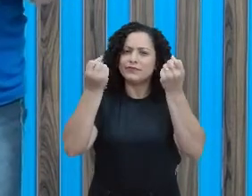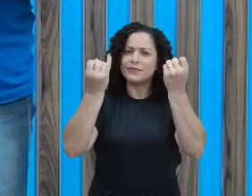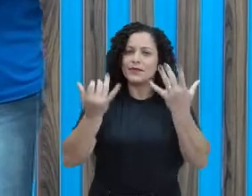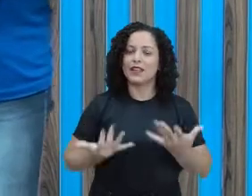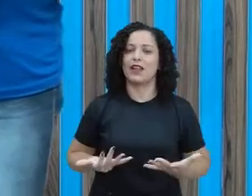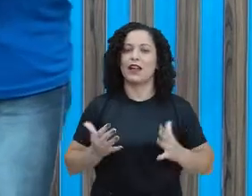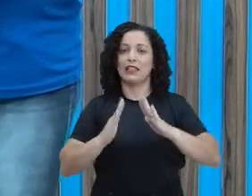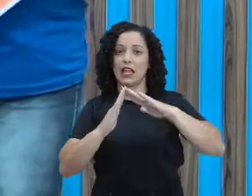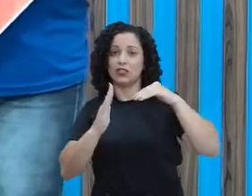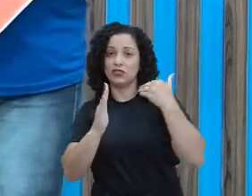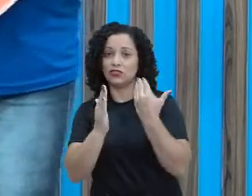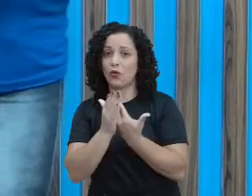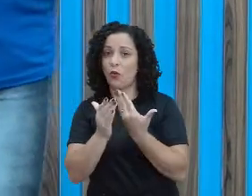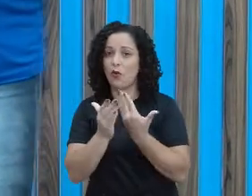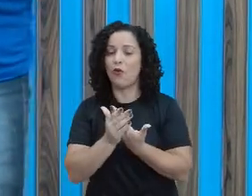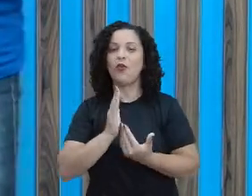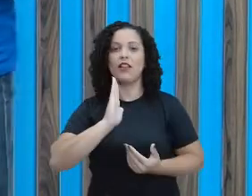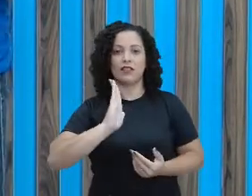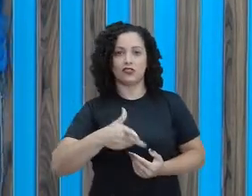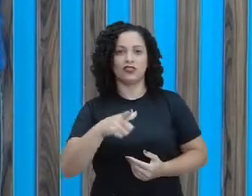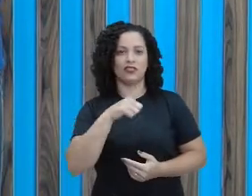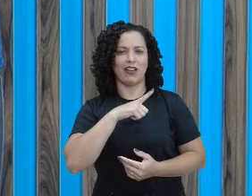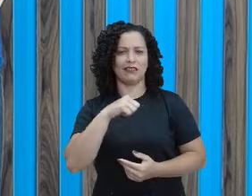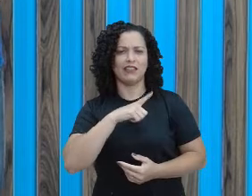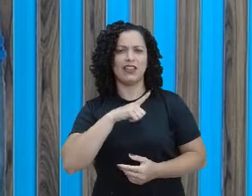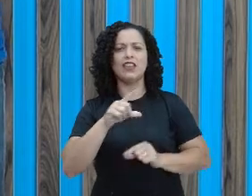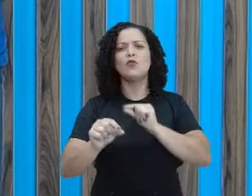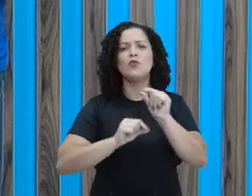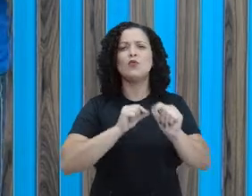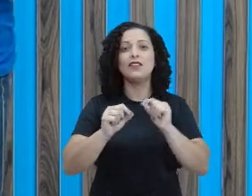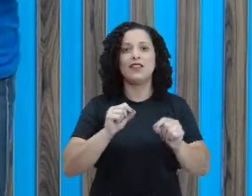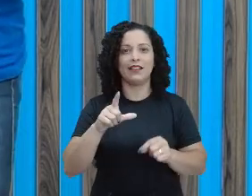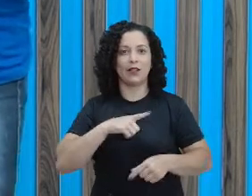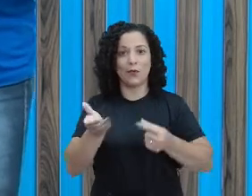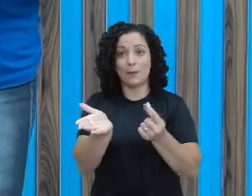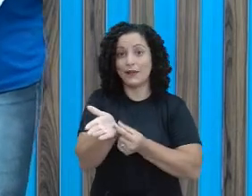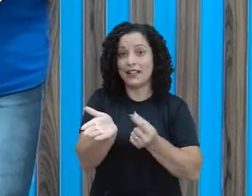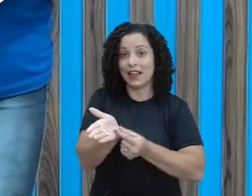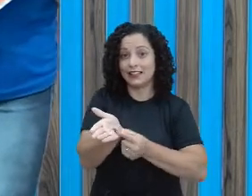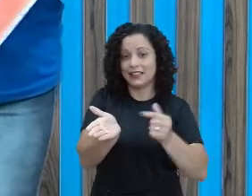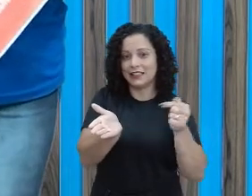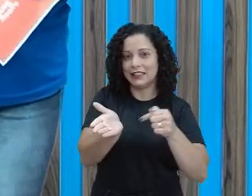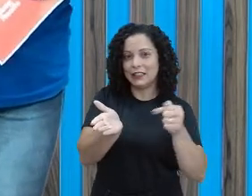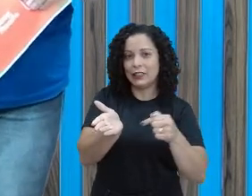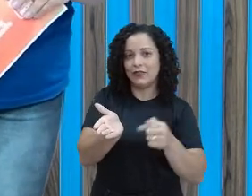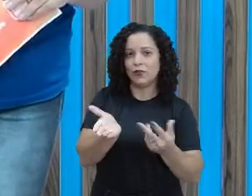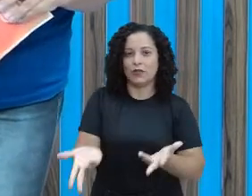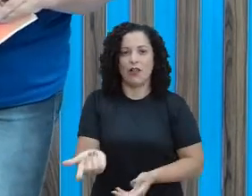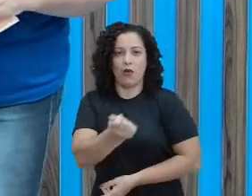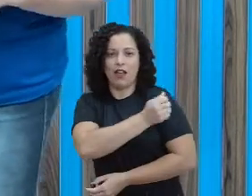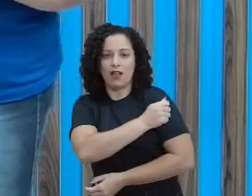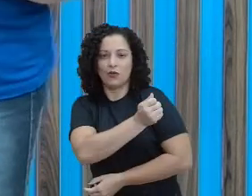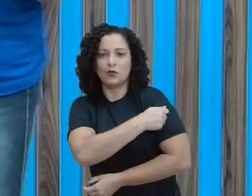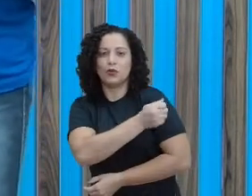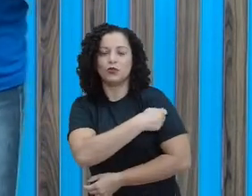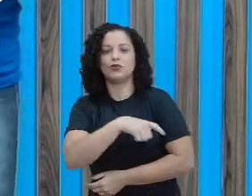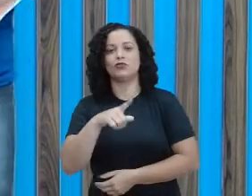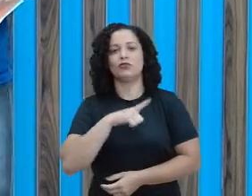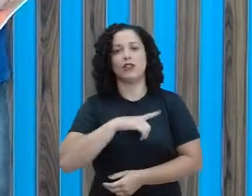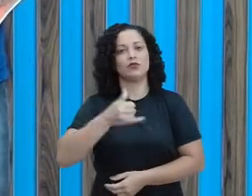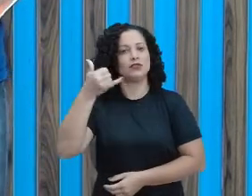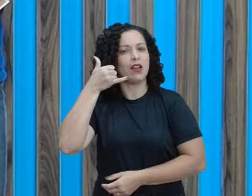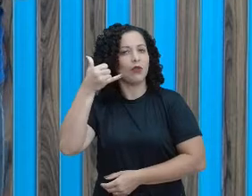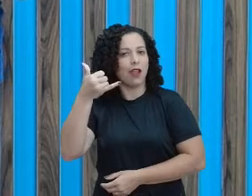escola, né, já conta com a questão aí de um aplicativo, e nesse aplicativo, para aqueles alunos que têm o